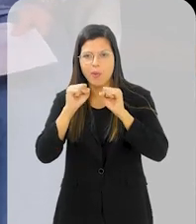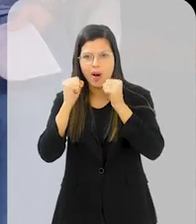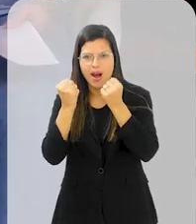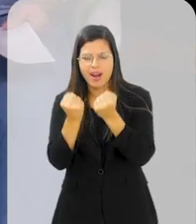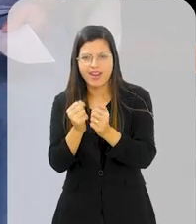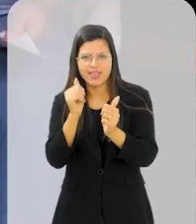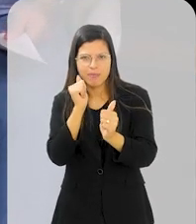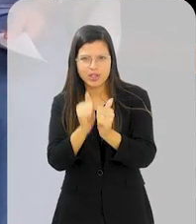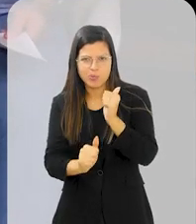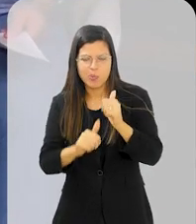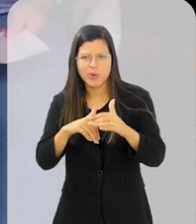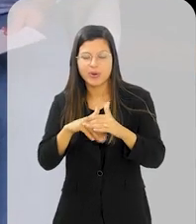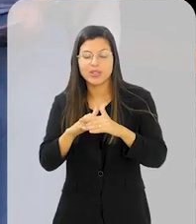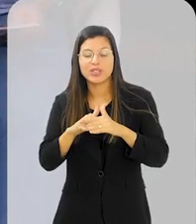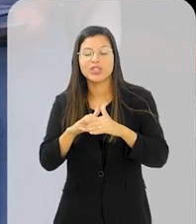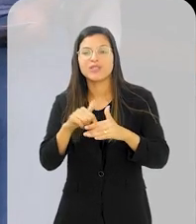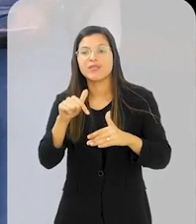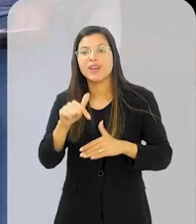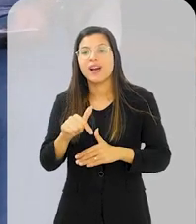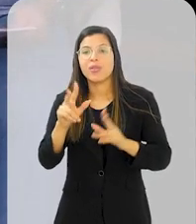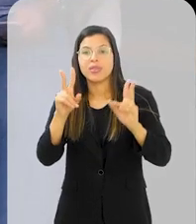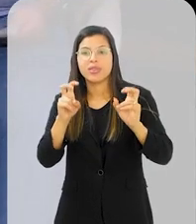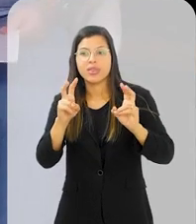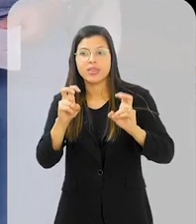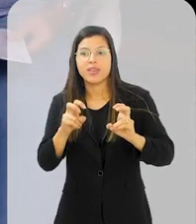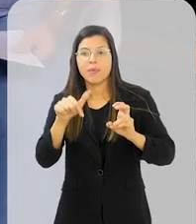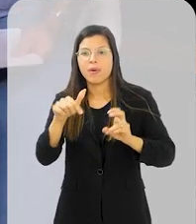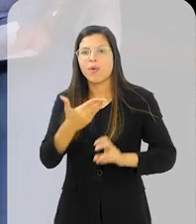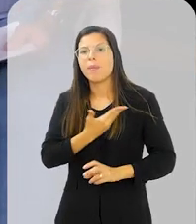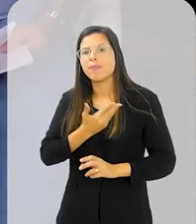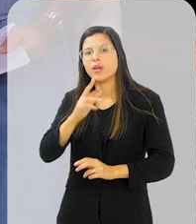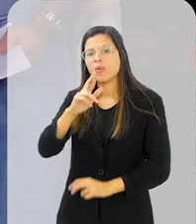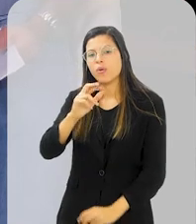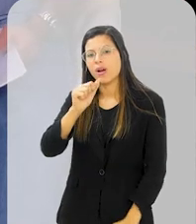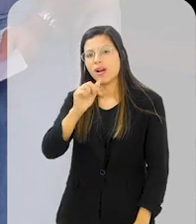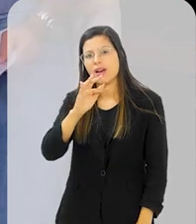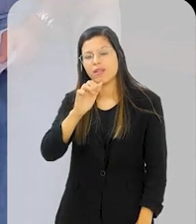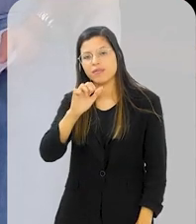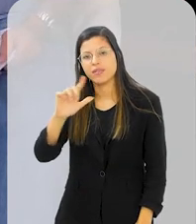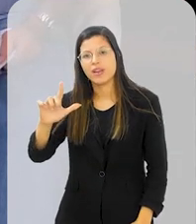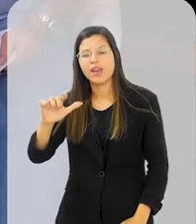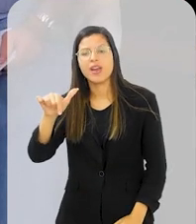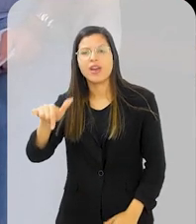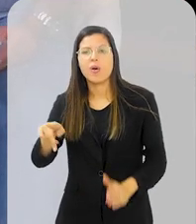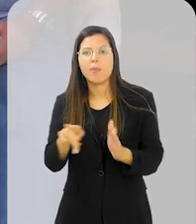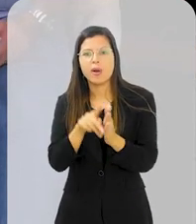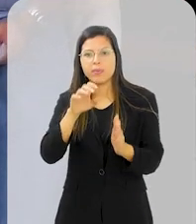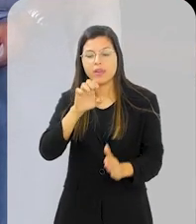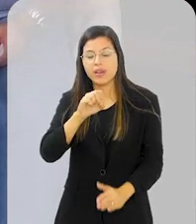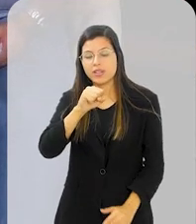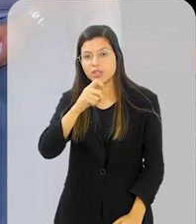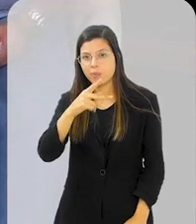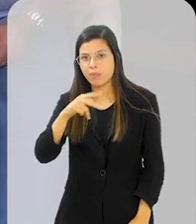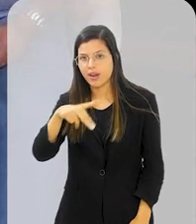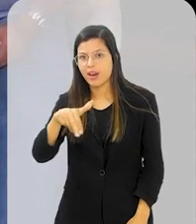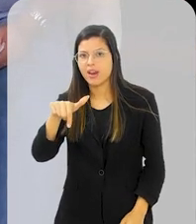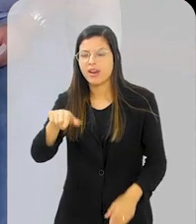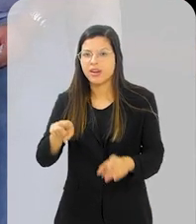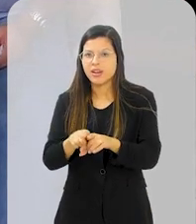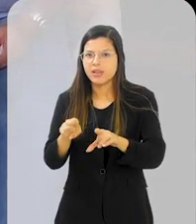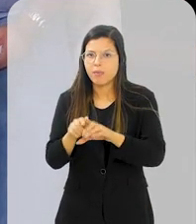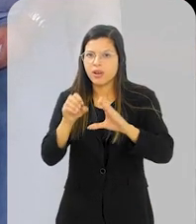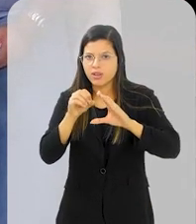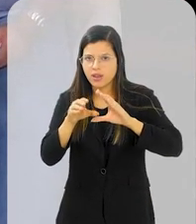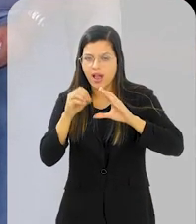do Arena Esportivo, o tema do programa, com um colega e amigo Rafael Marques, da ESPN Brasil e da CBN, e da